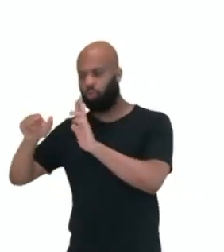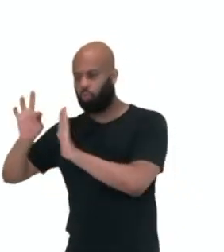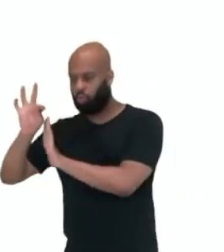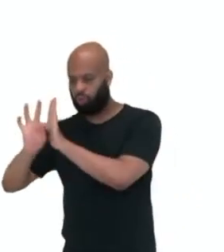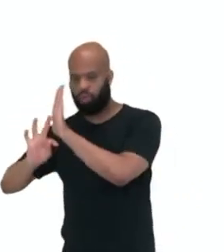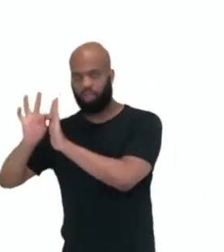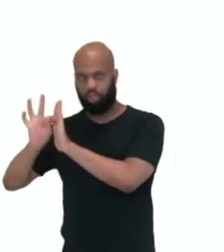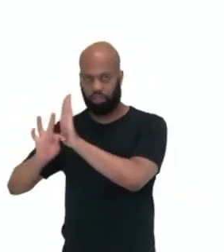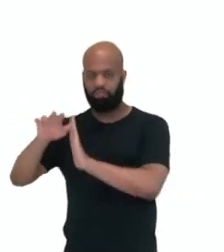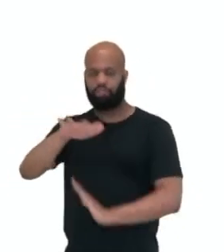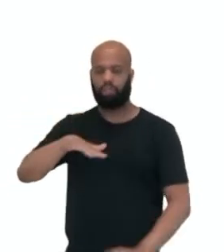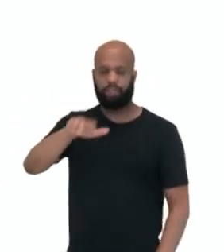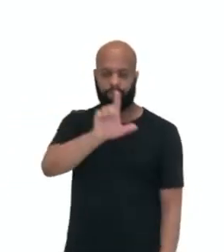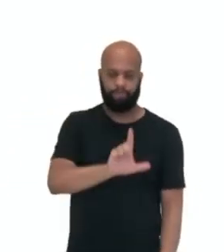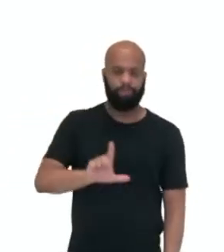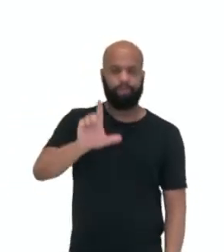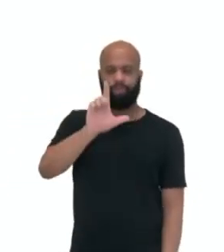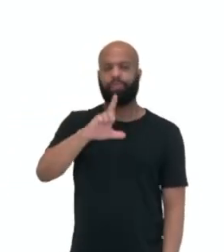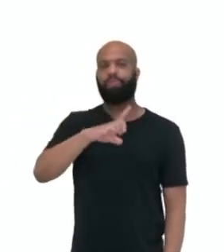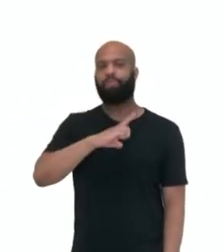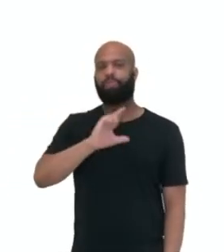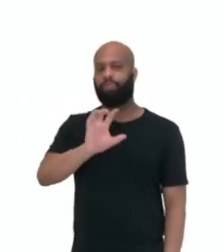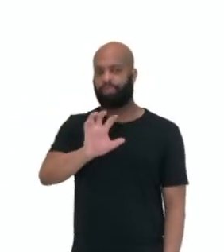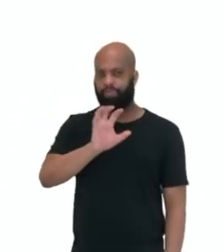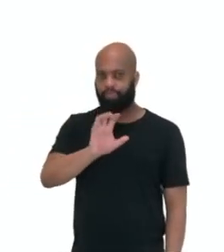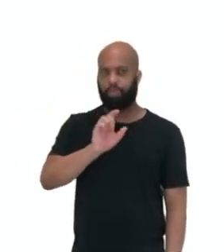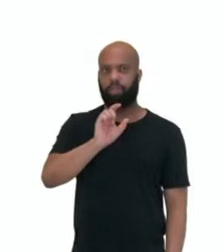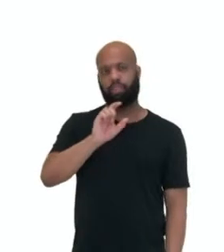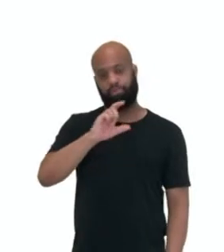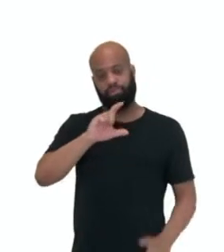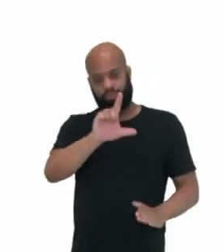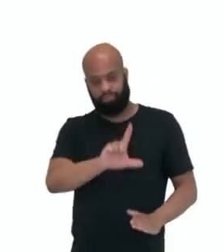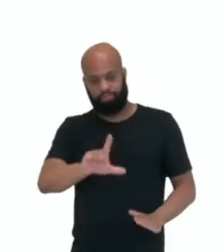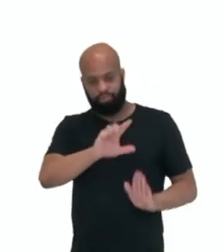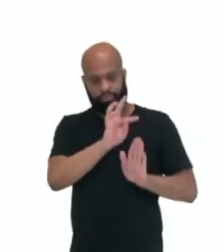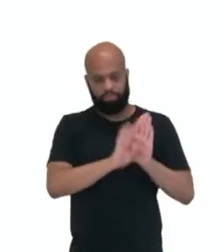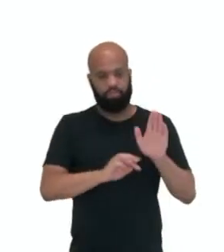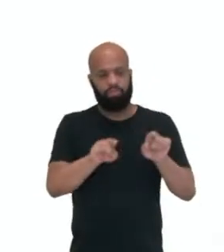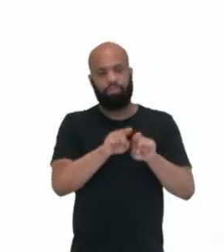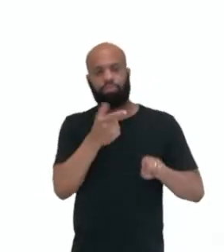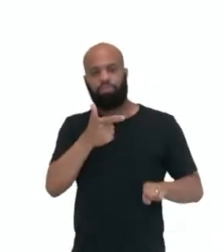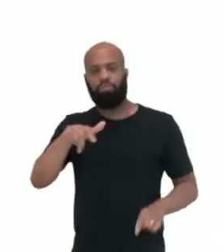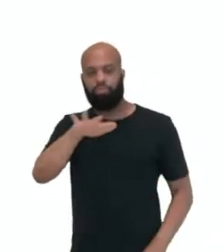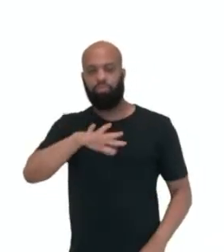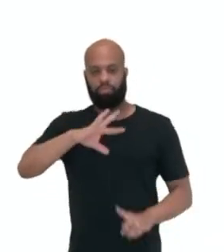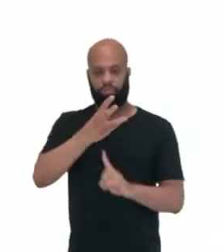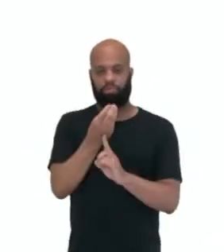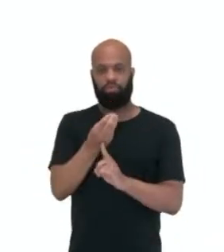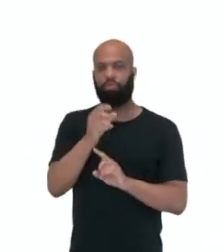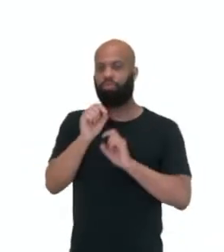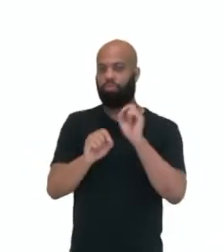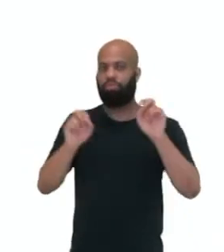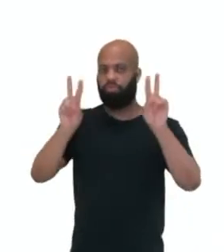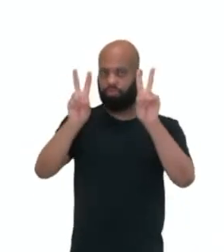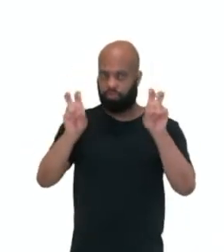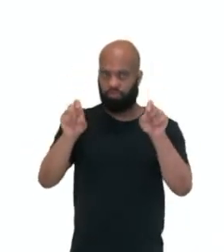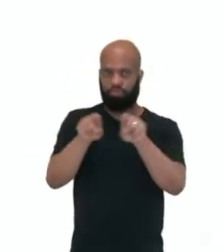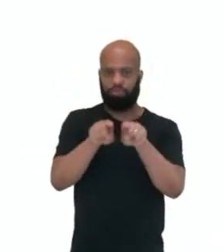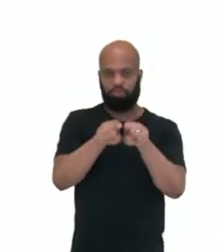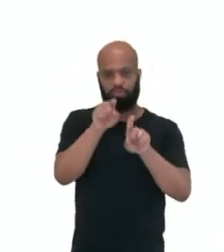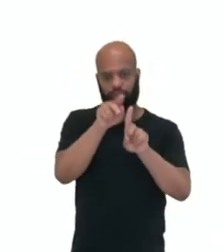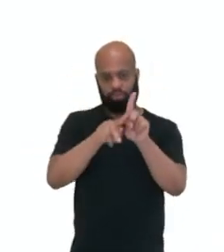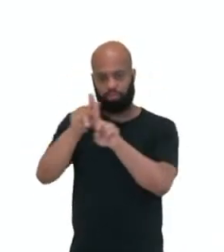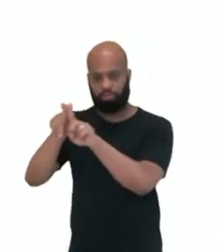textos literários, entre esses textos literários e outras manifestações artísticas, quanto aos temas,